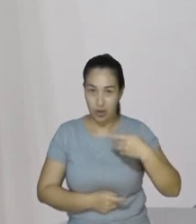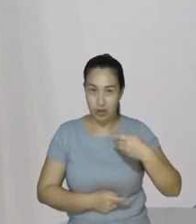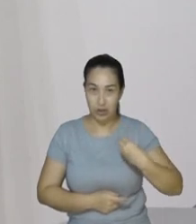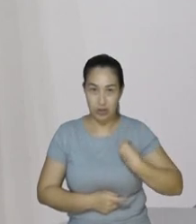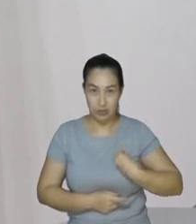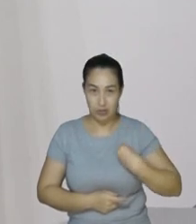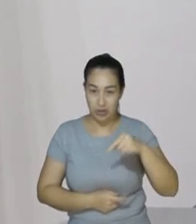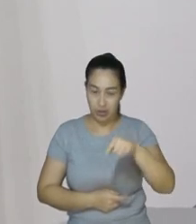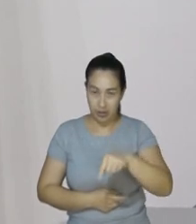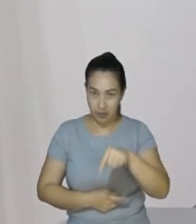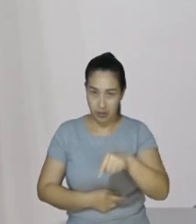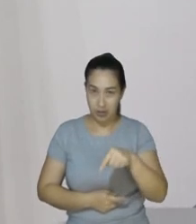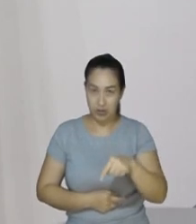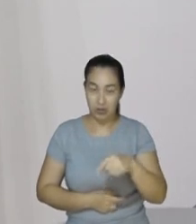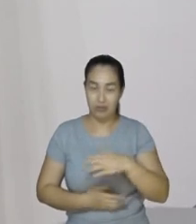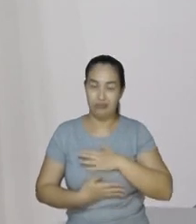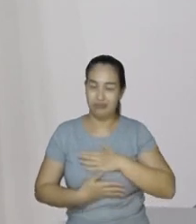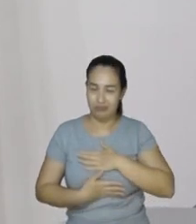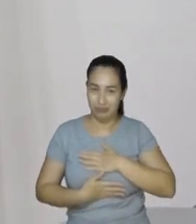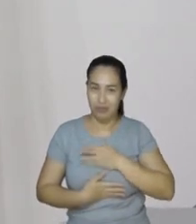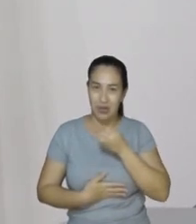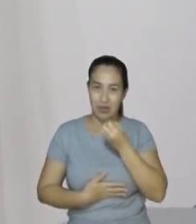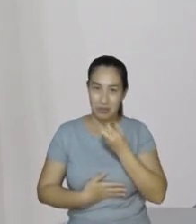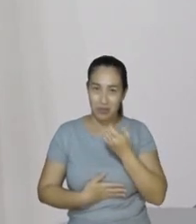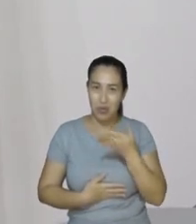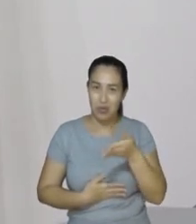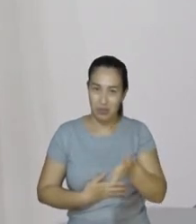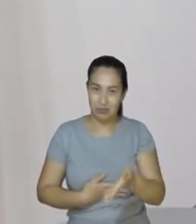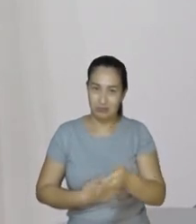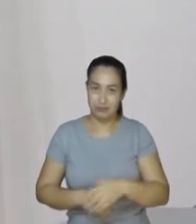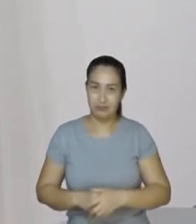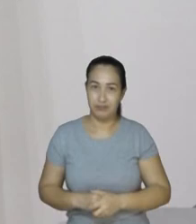Prazer tê-lo aqui conosco. Desculpa, deputado.